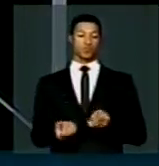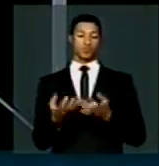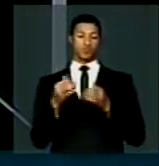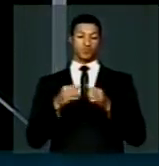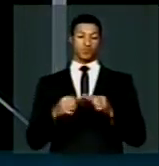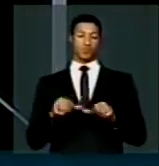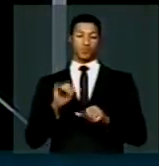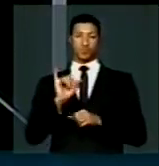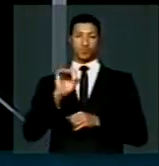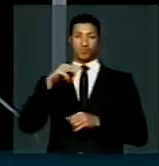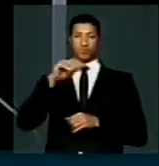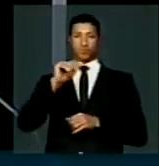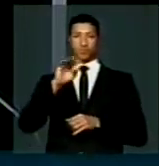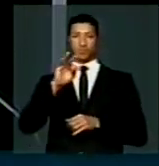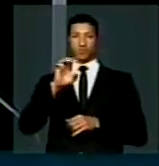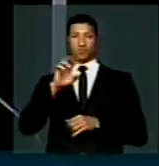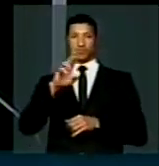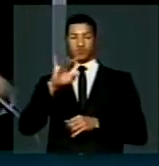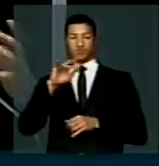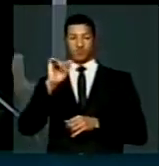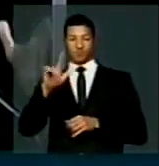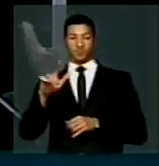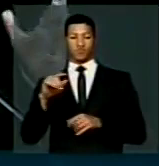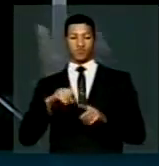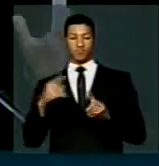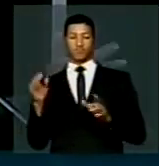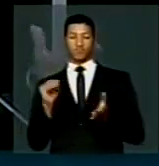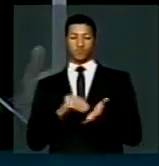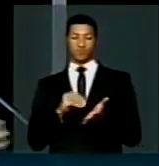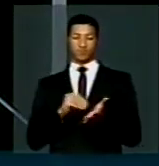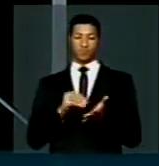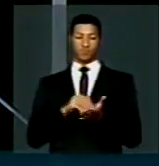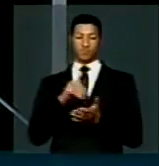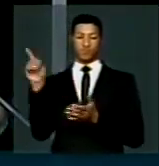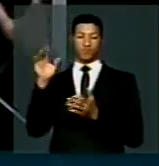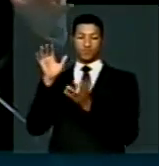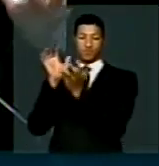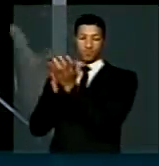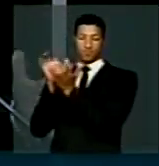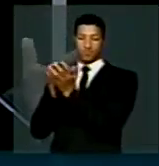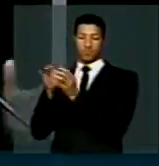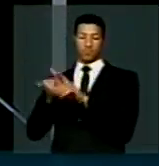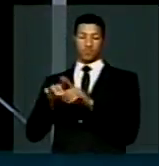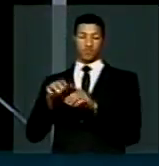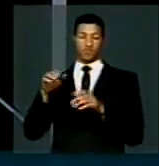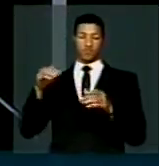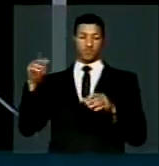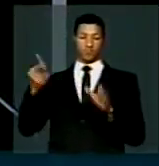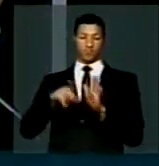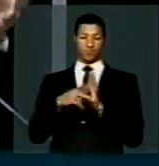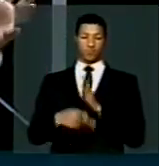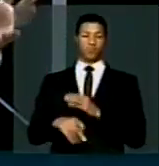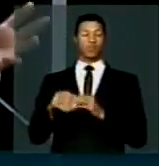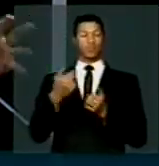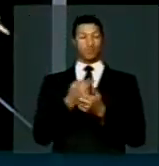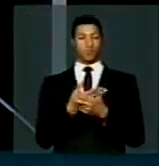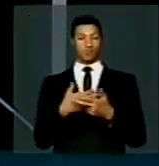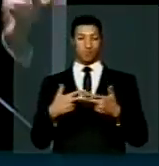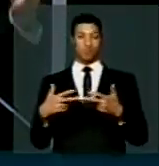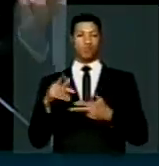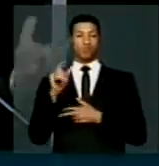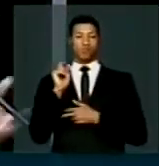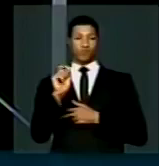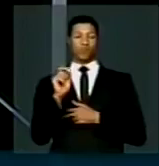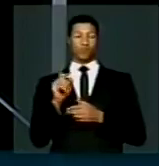patrimônio imaterial da humanidade. Mas faltava em Pernambuco, na terra do frevo, faltava algo